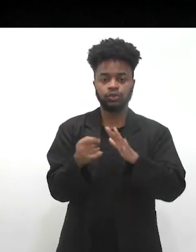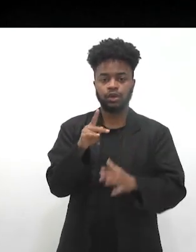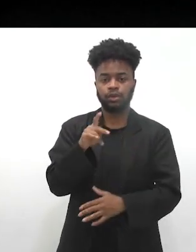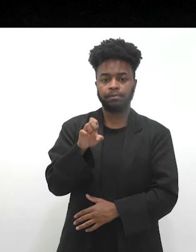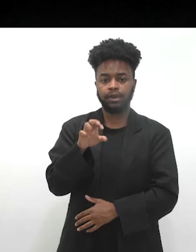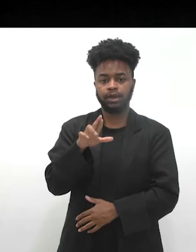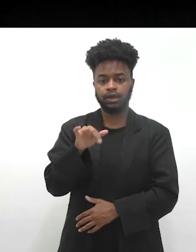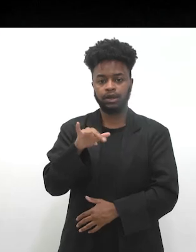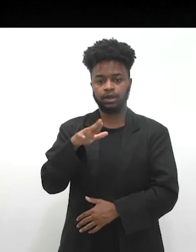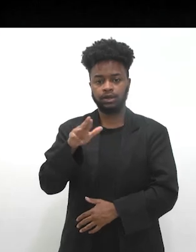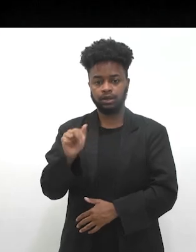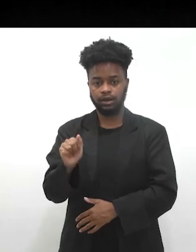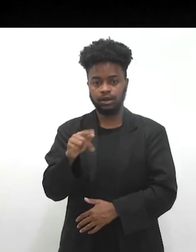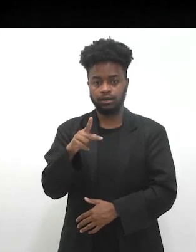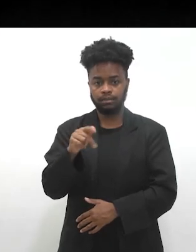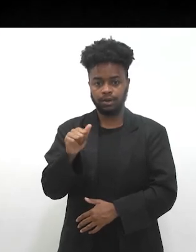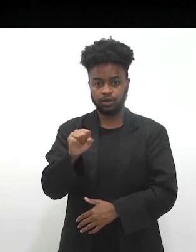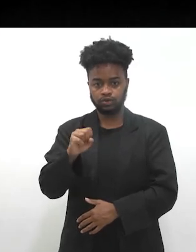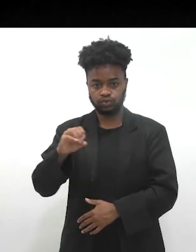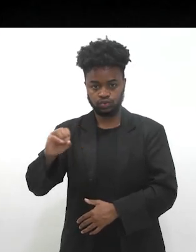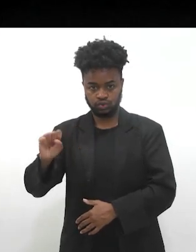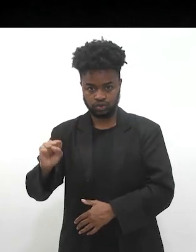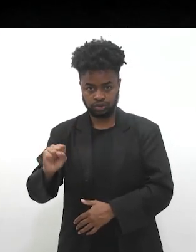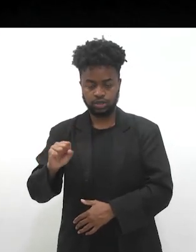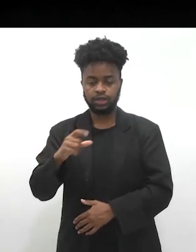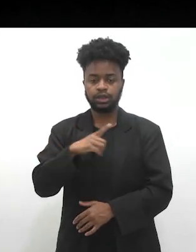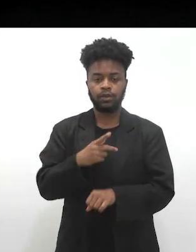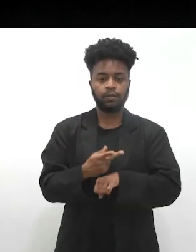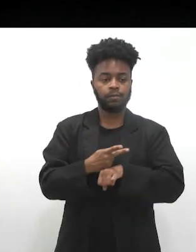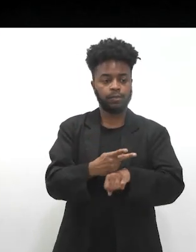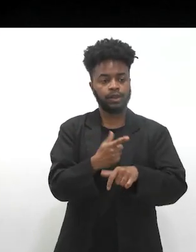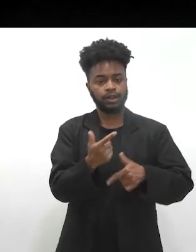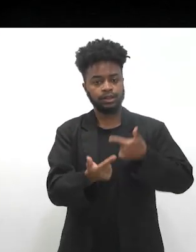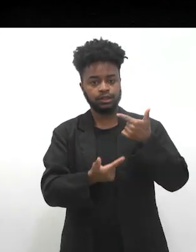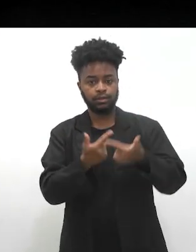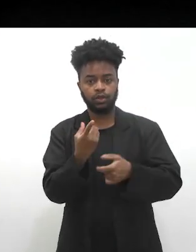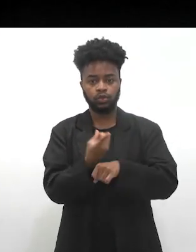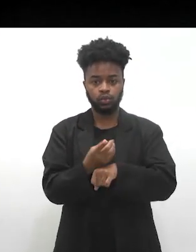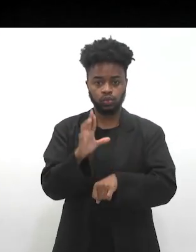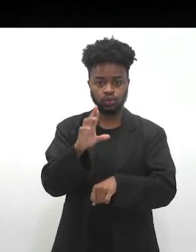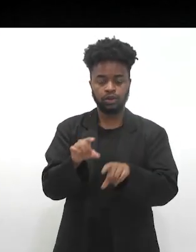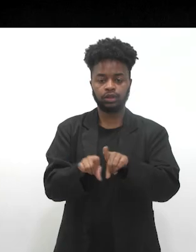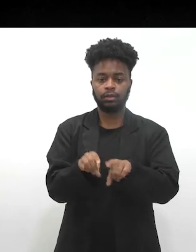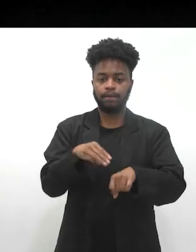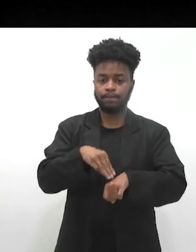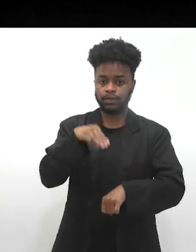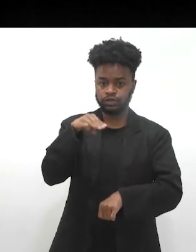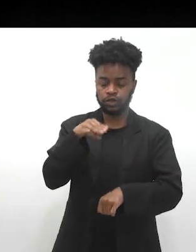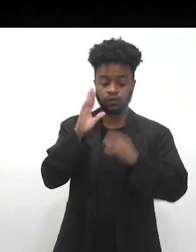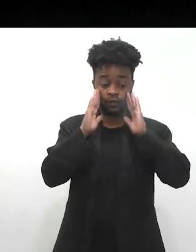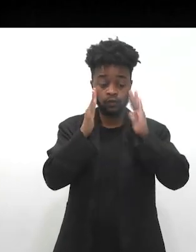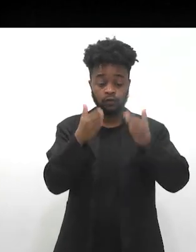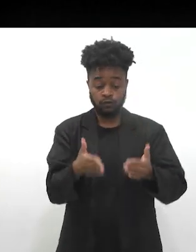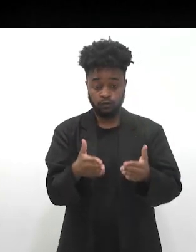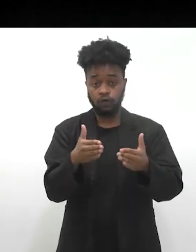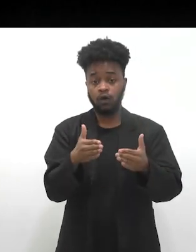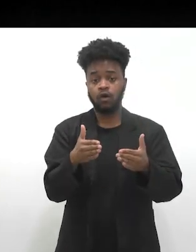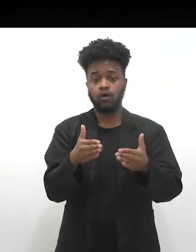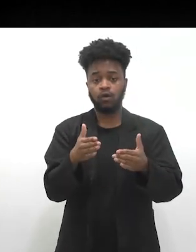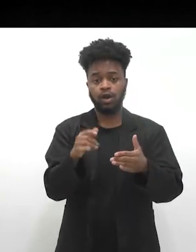Pereira Passos. É um prêmio de trabalhos de doutorados e mestrados